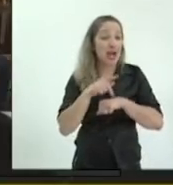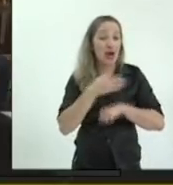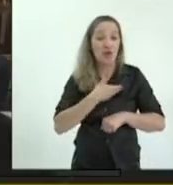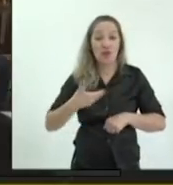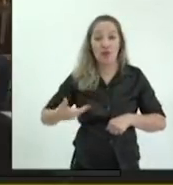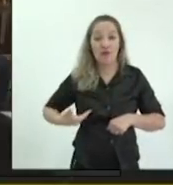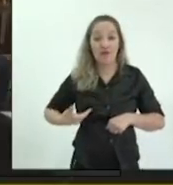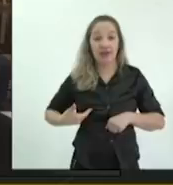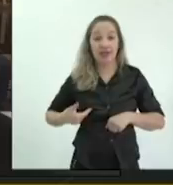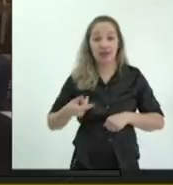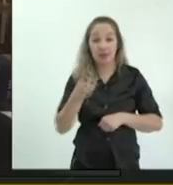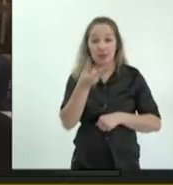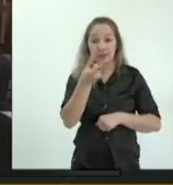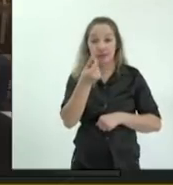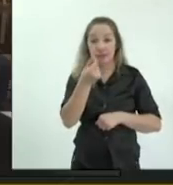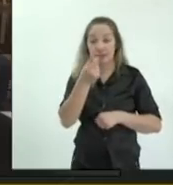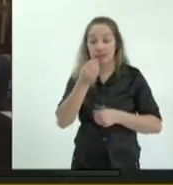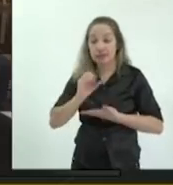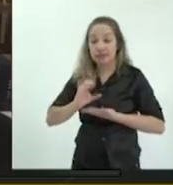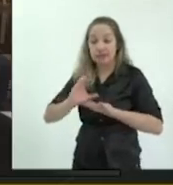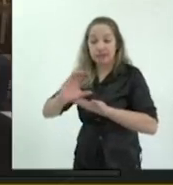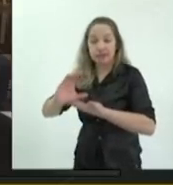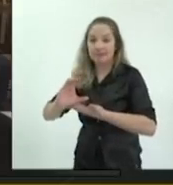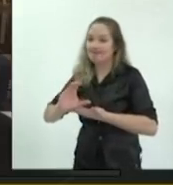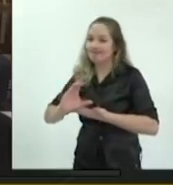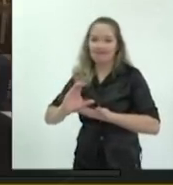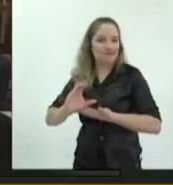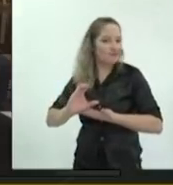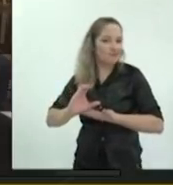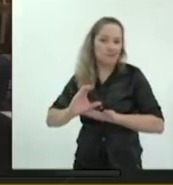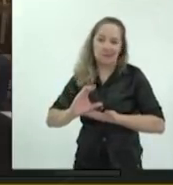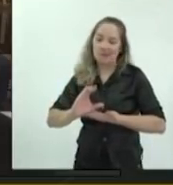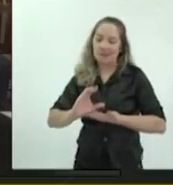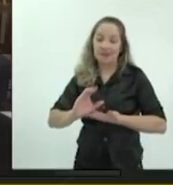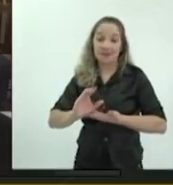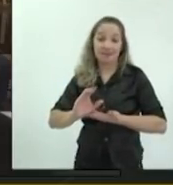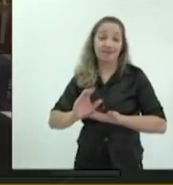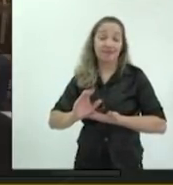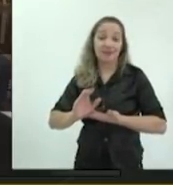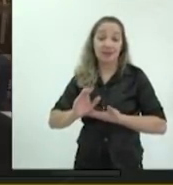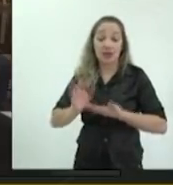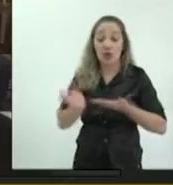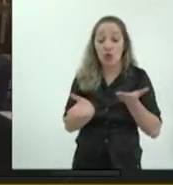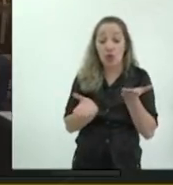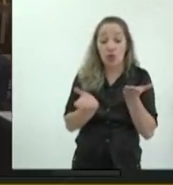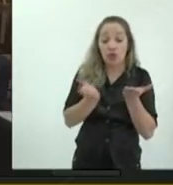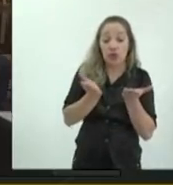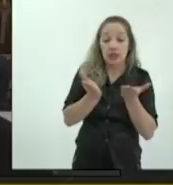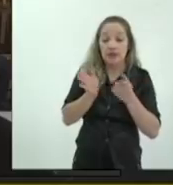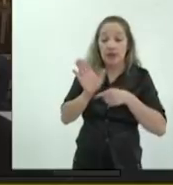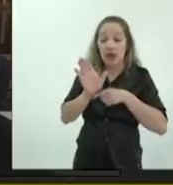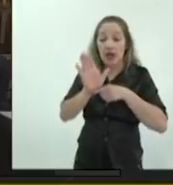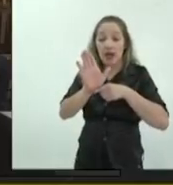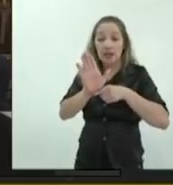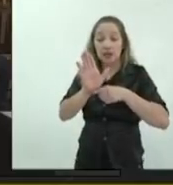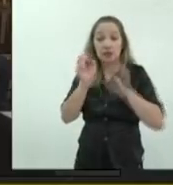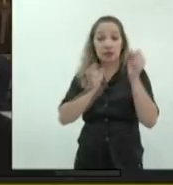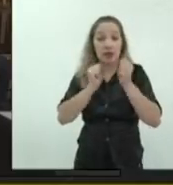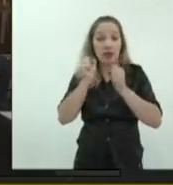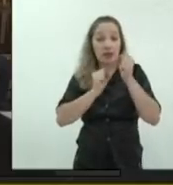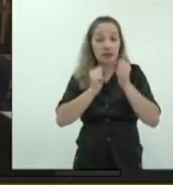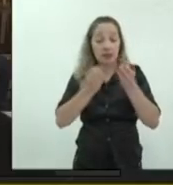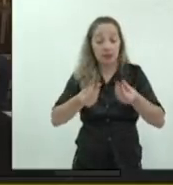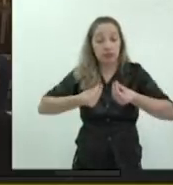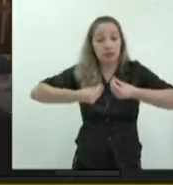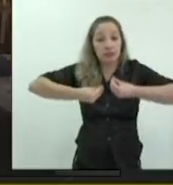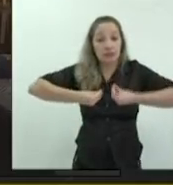Estados Unidos. Então, o nível de ajuda que essas empresas estão recebendo globalmente é bastante maior do que é. Aqui eu não estou falando só do